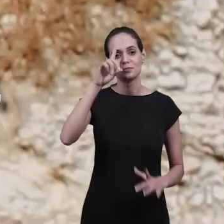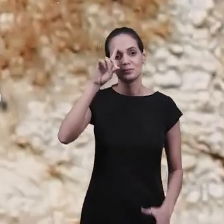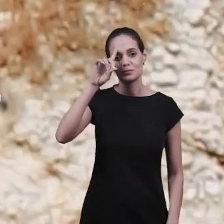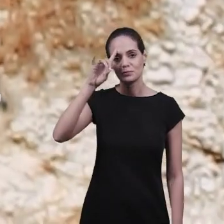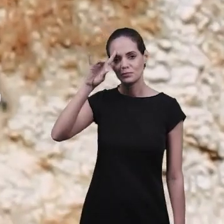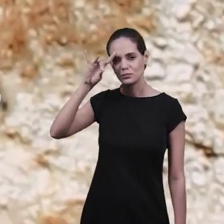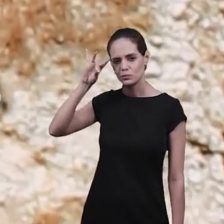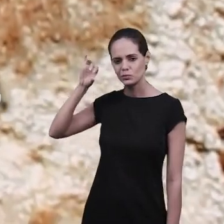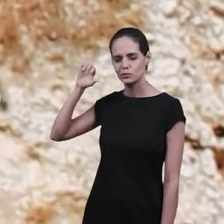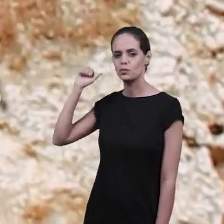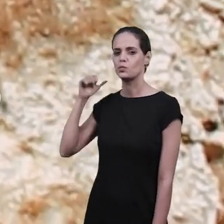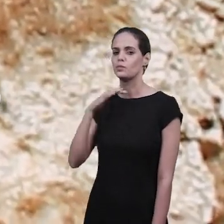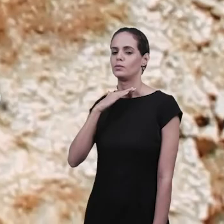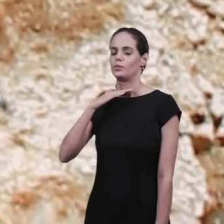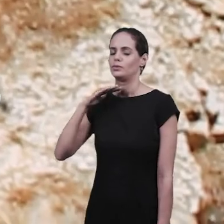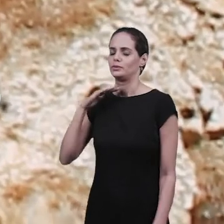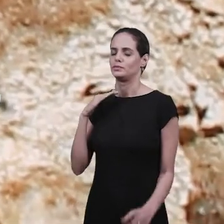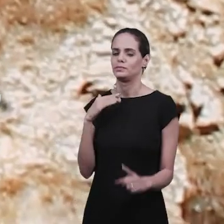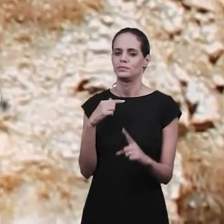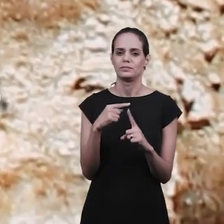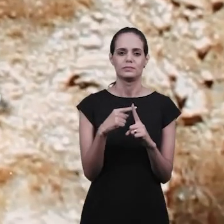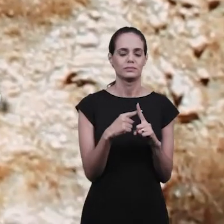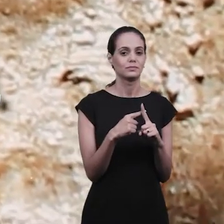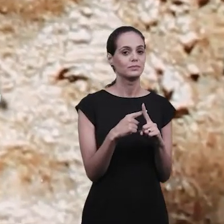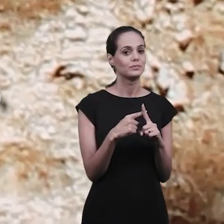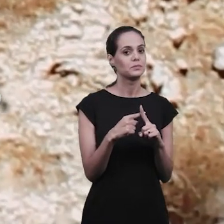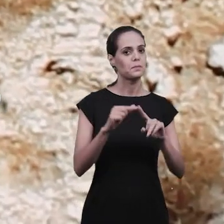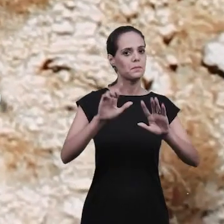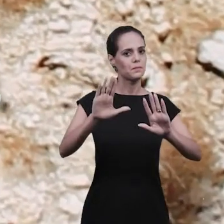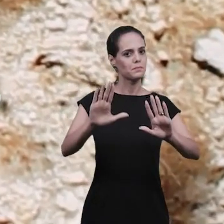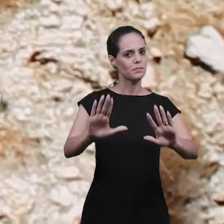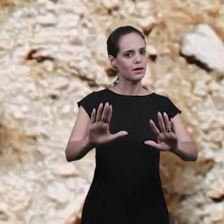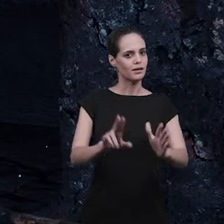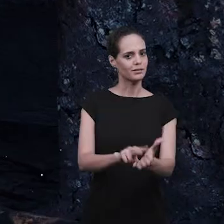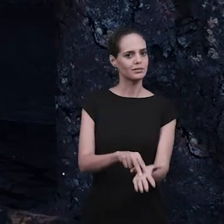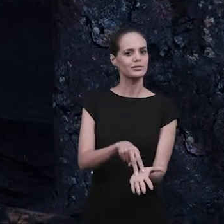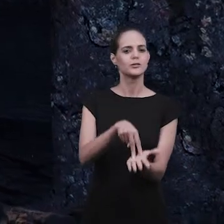Jesus, que foi morto ali na cruz.